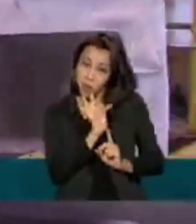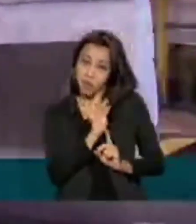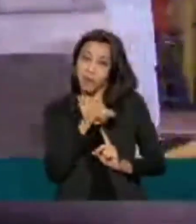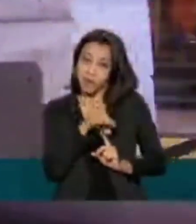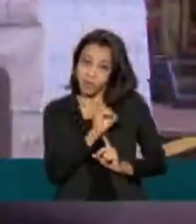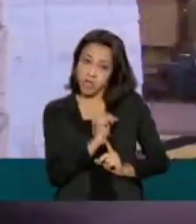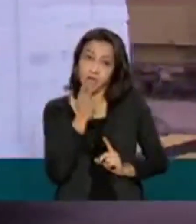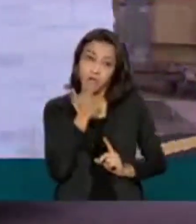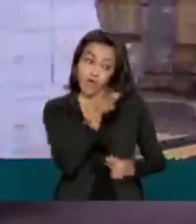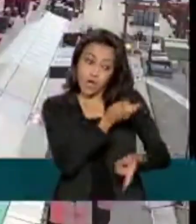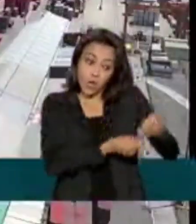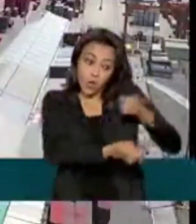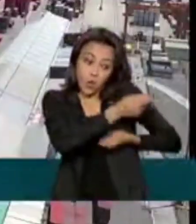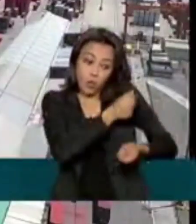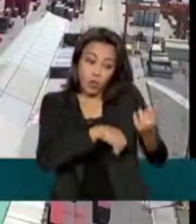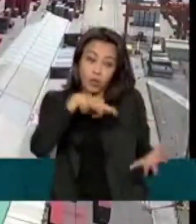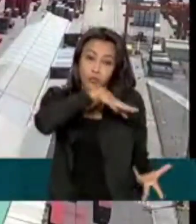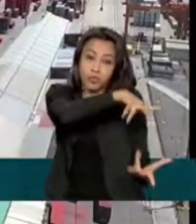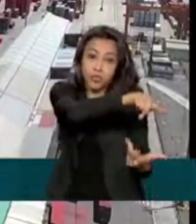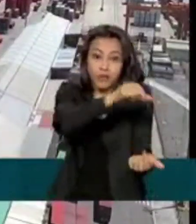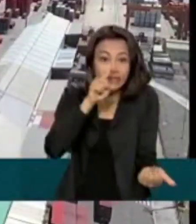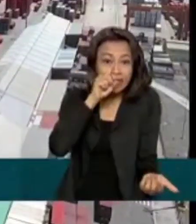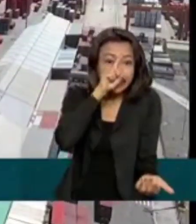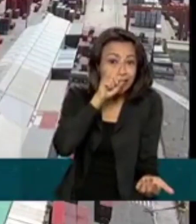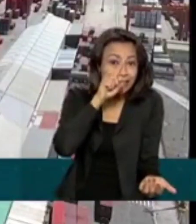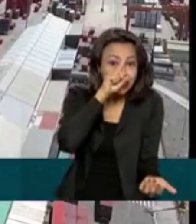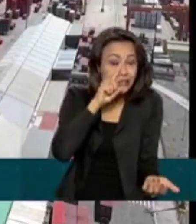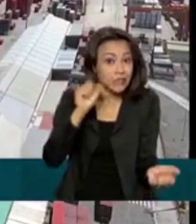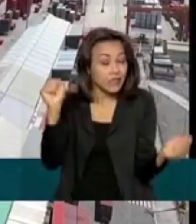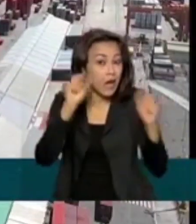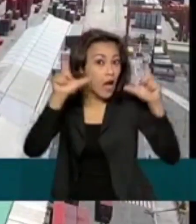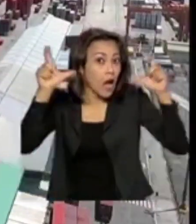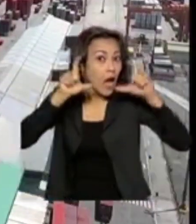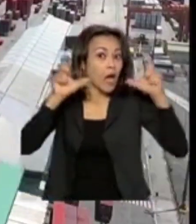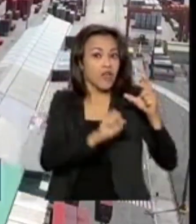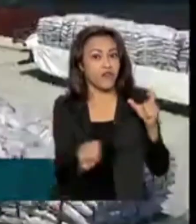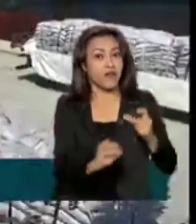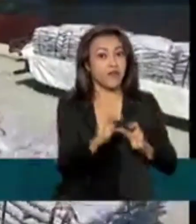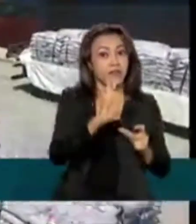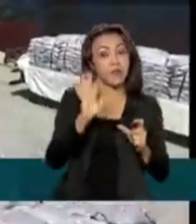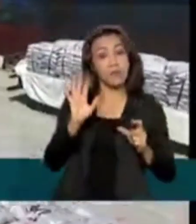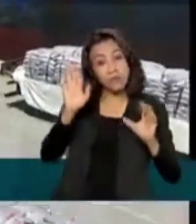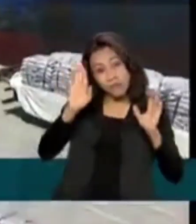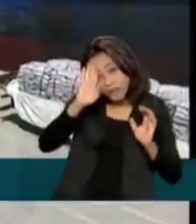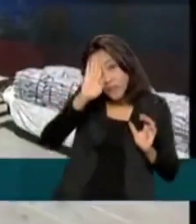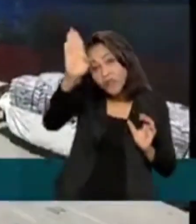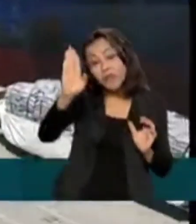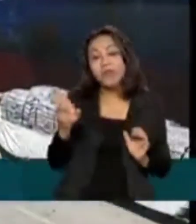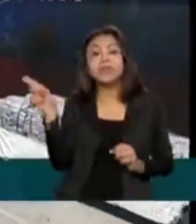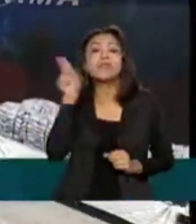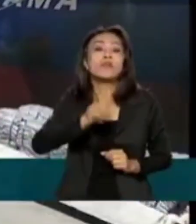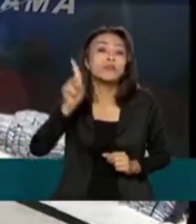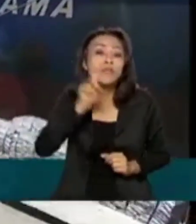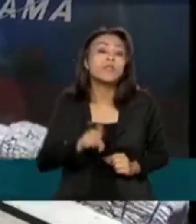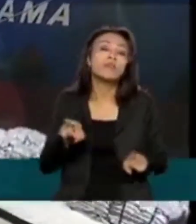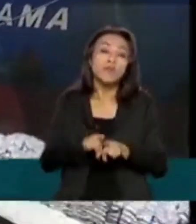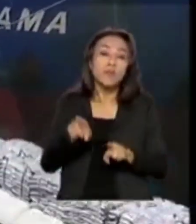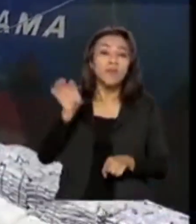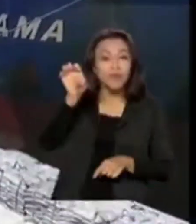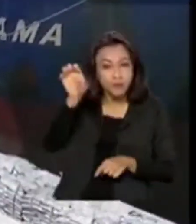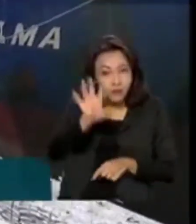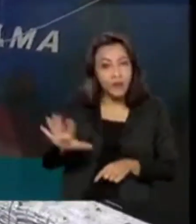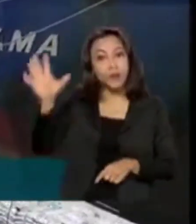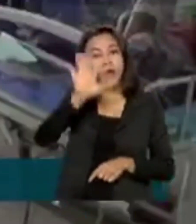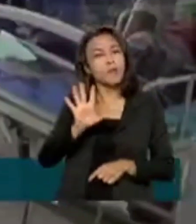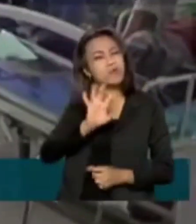mundial enfrenta riscos e alerta para a inflação, em especial nos Estados Unidos e nas principais economias europeias. O